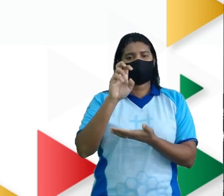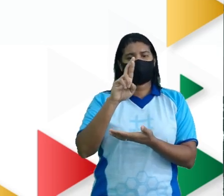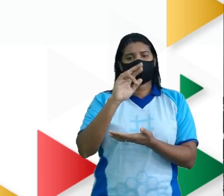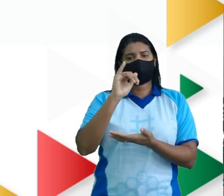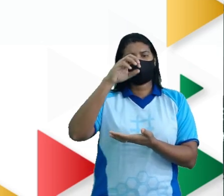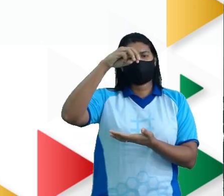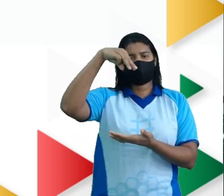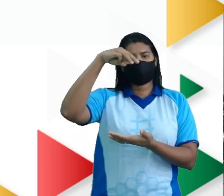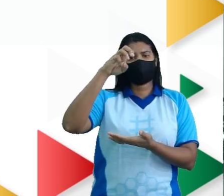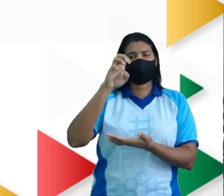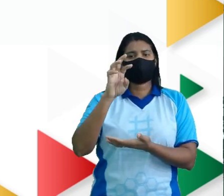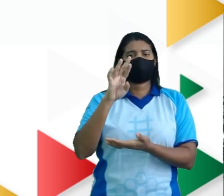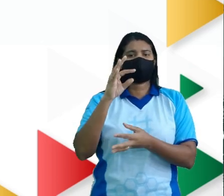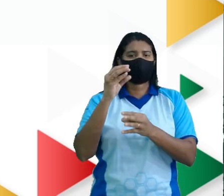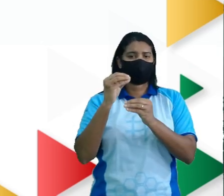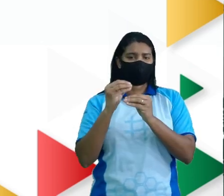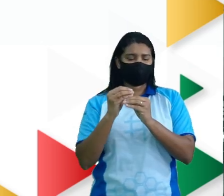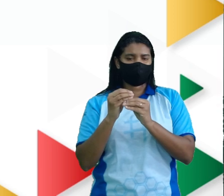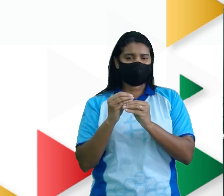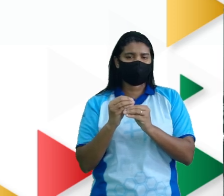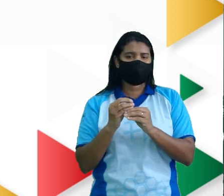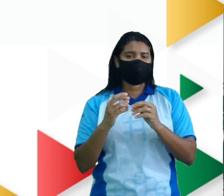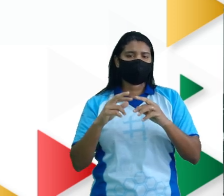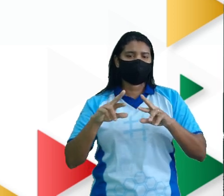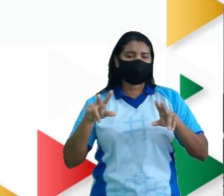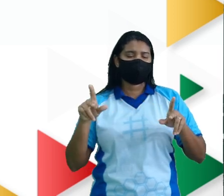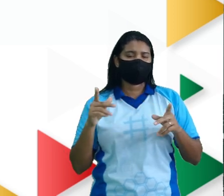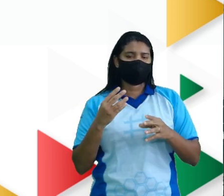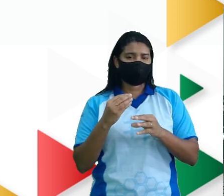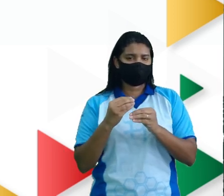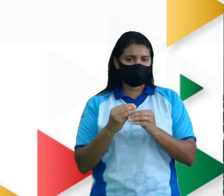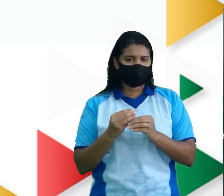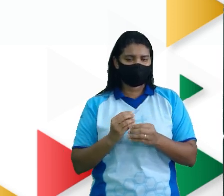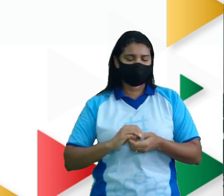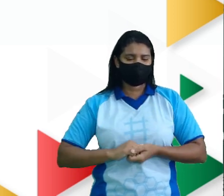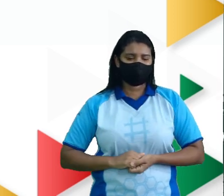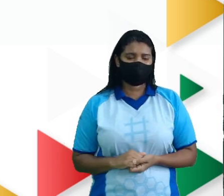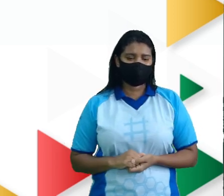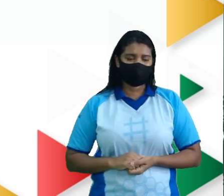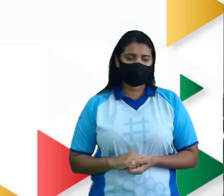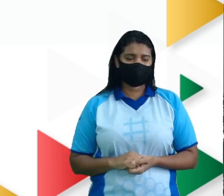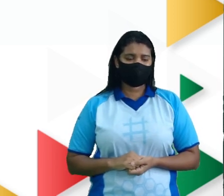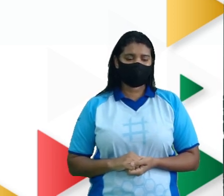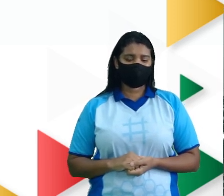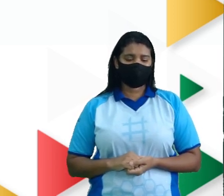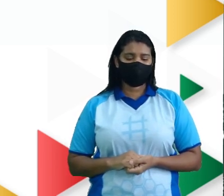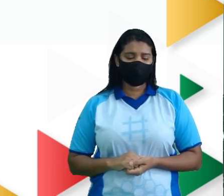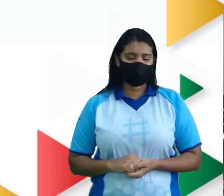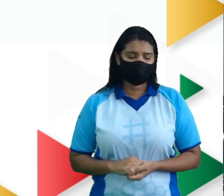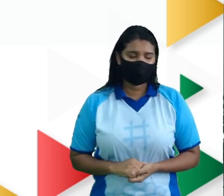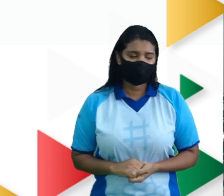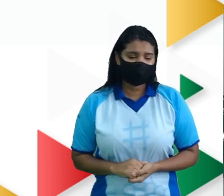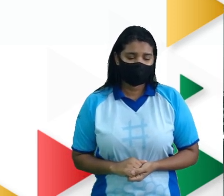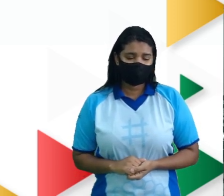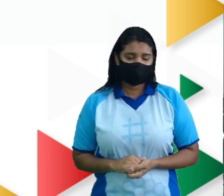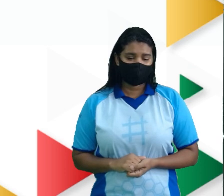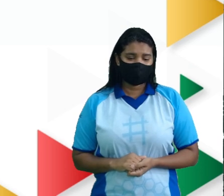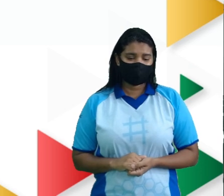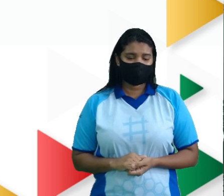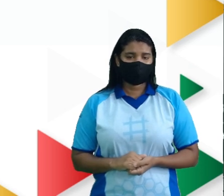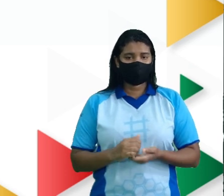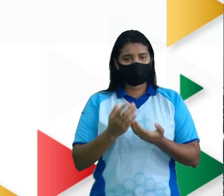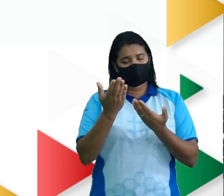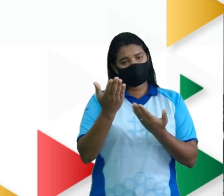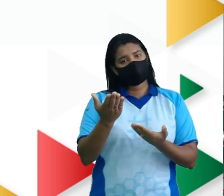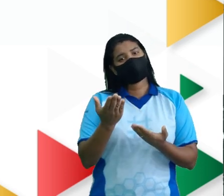posso calcular a medida do lado, enfim, um monte de coisa a partir desse ponto, tá? Ficou claro? Tá claro para